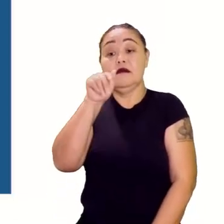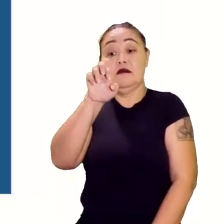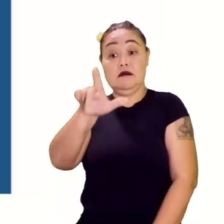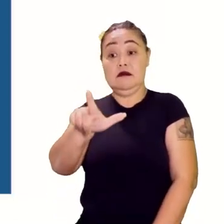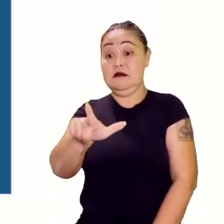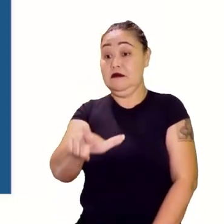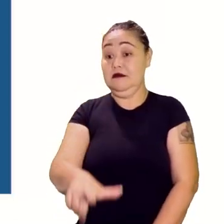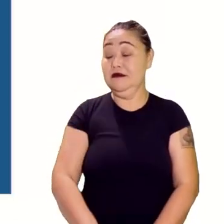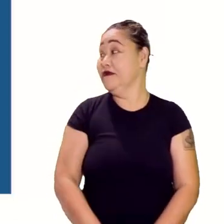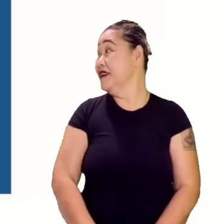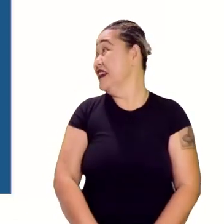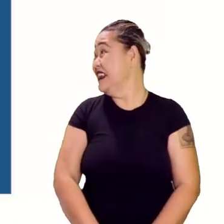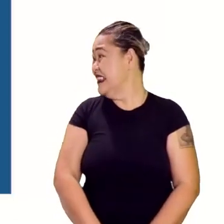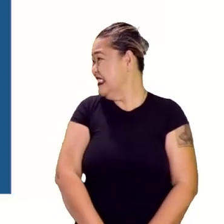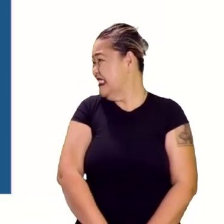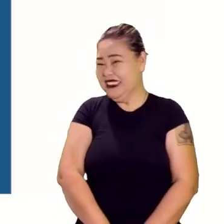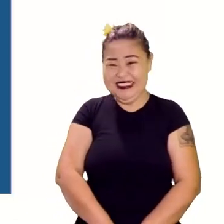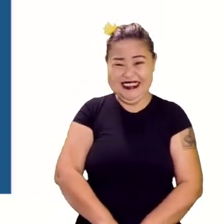e gospe gelo?